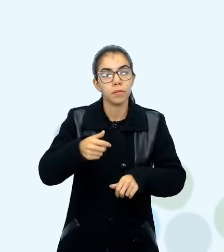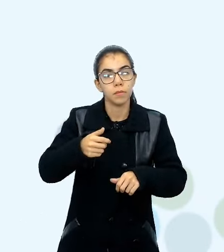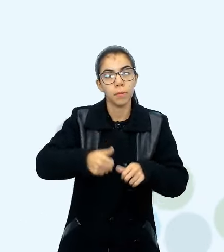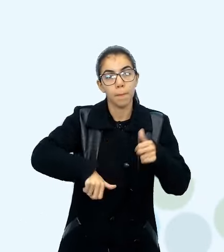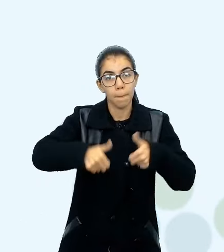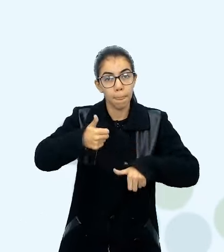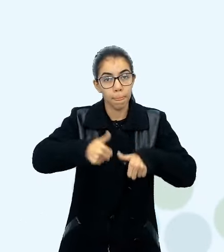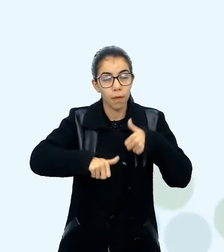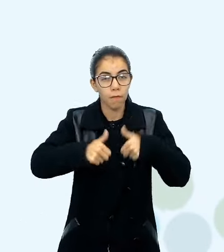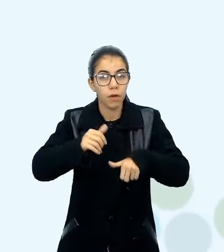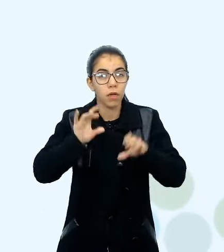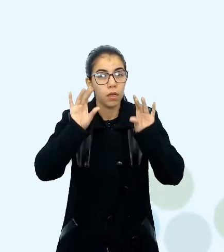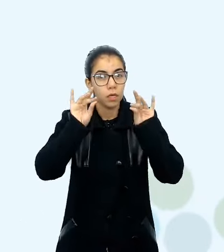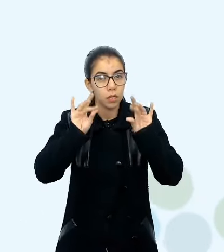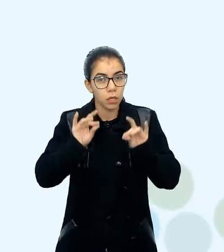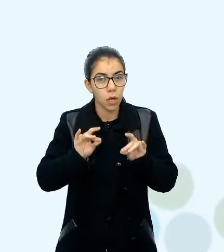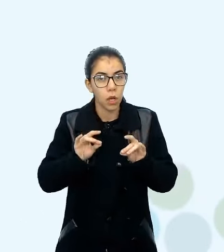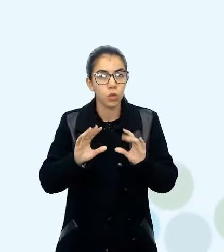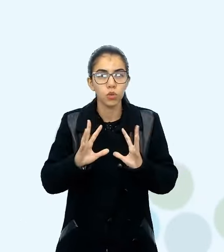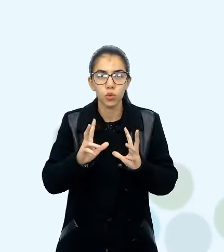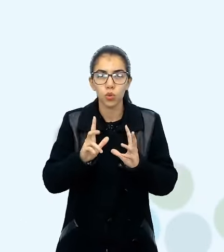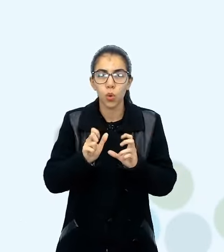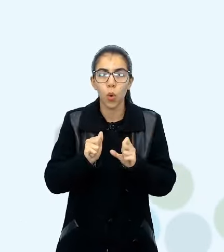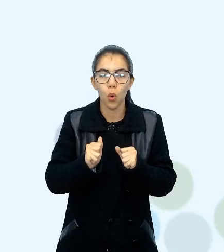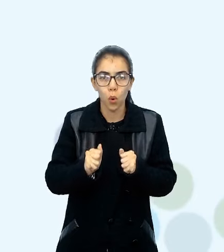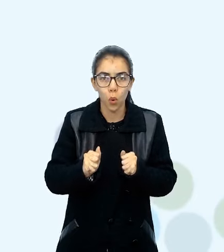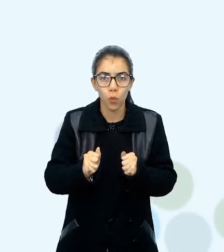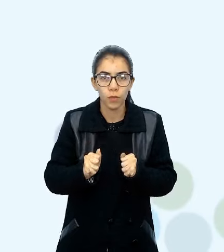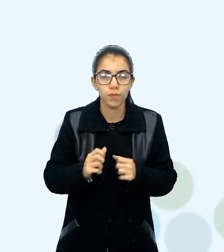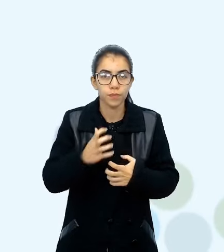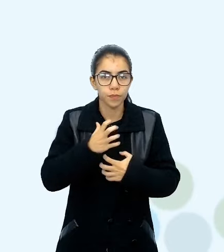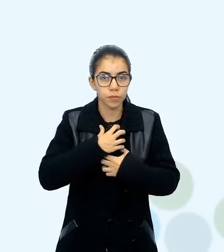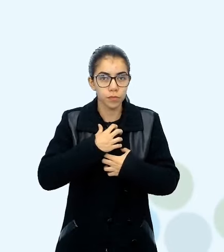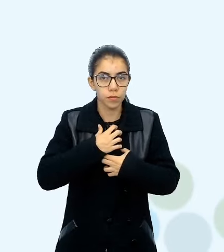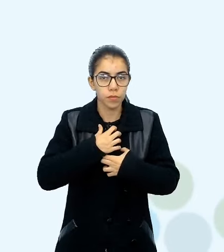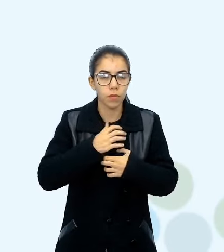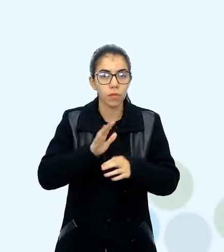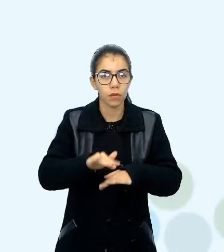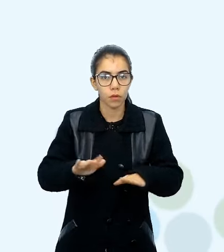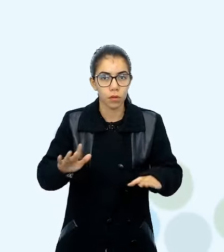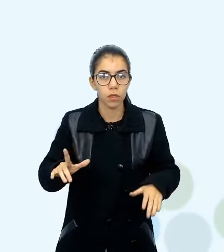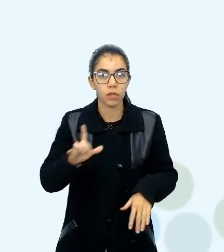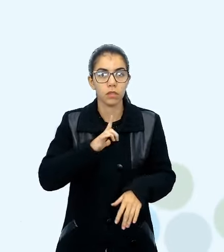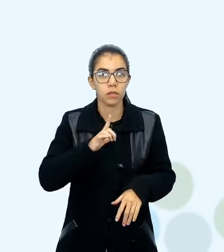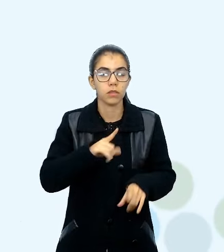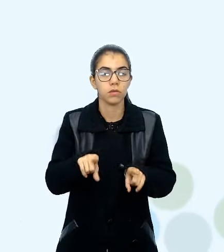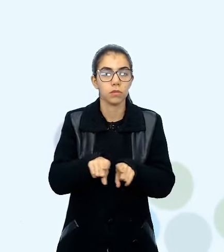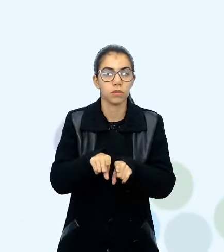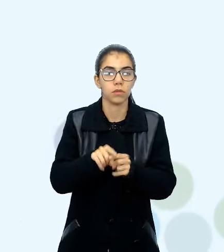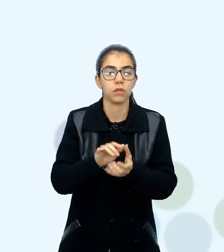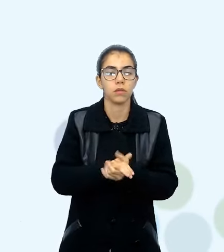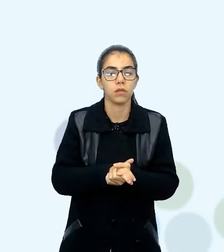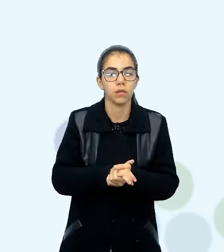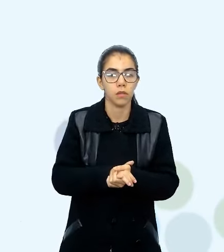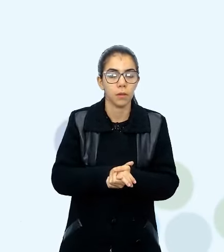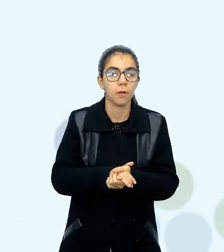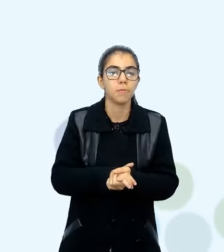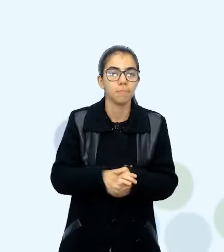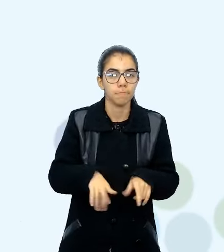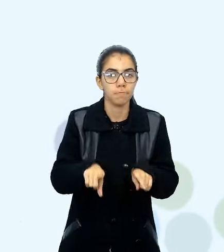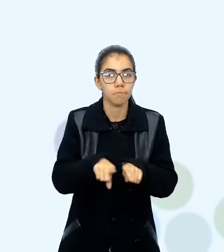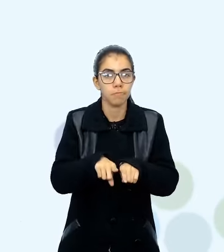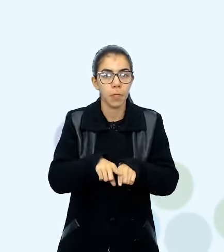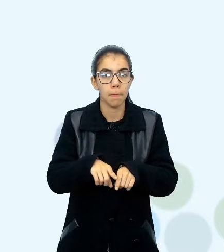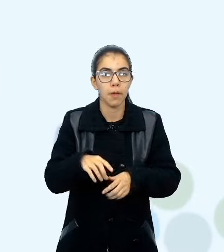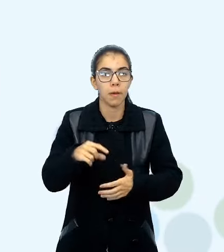o comportamento que a criança tem, né? E a gente vê, na verdade, né, principalmente essas questões do uso dos canais